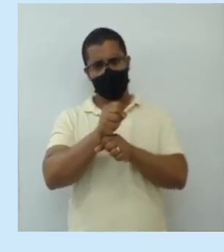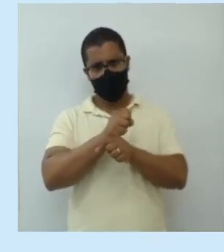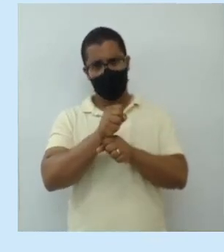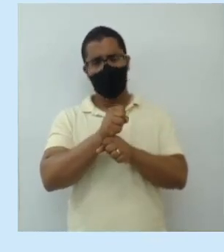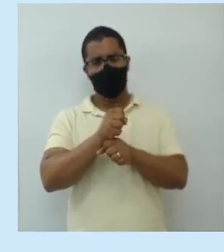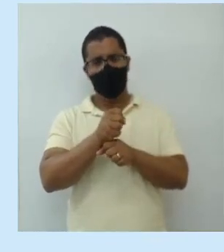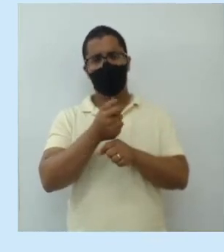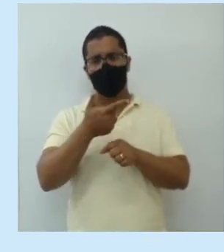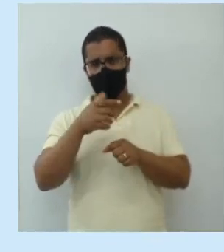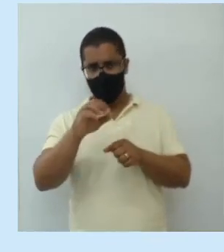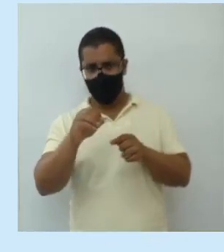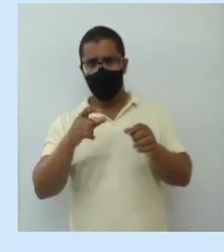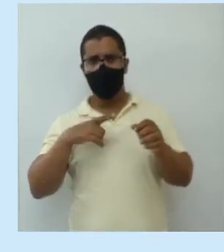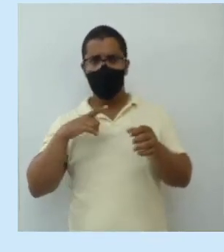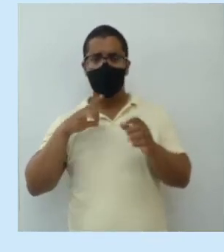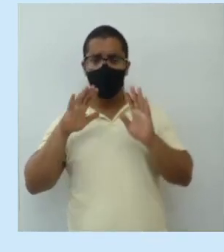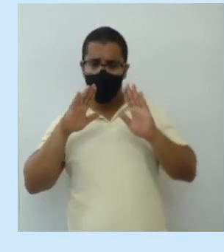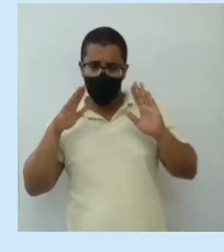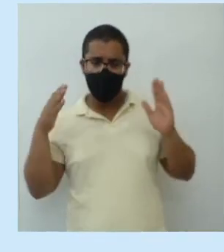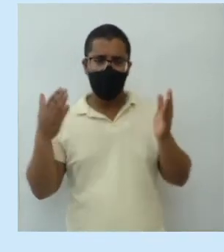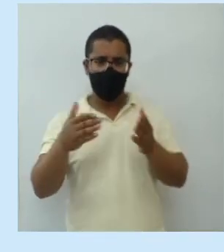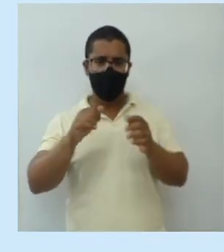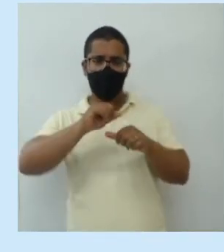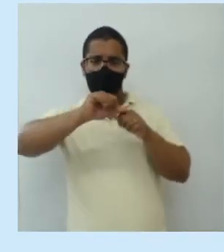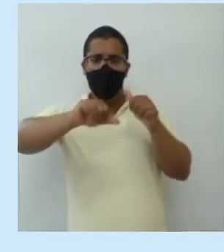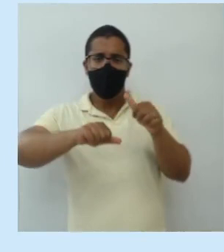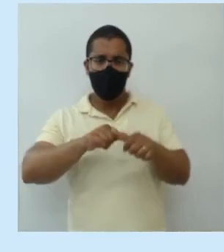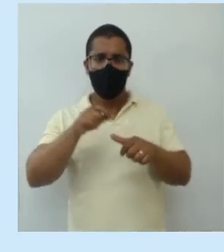do processo de democratização do